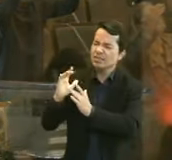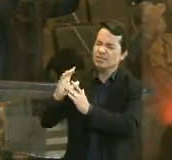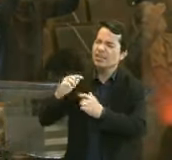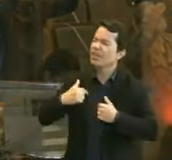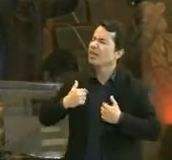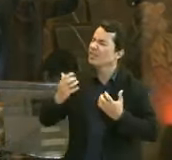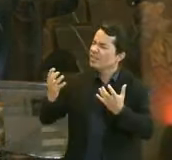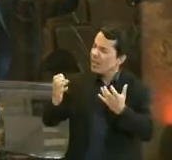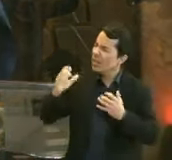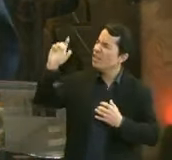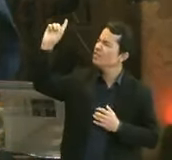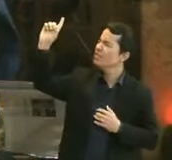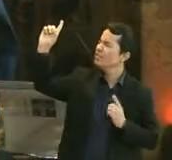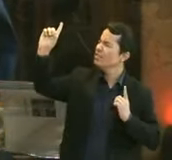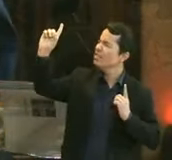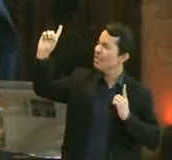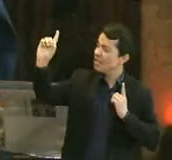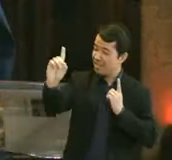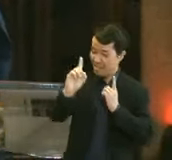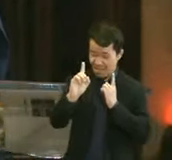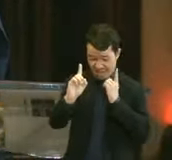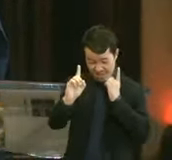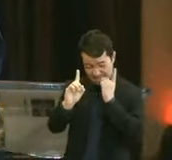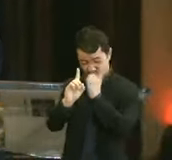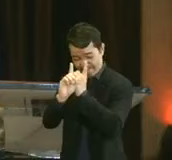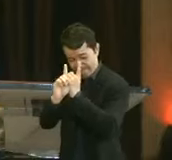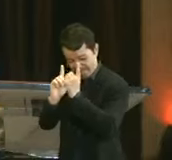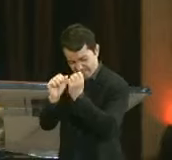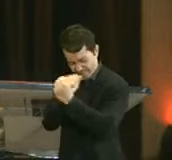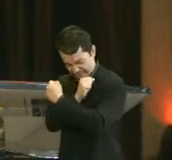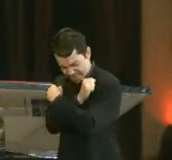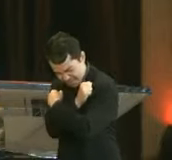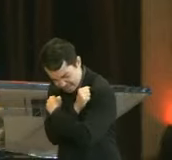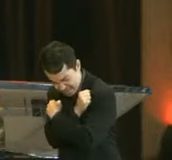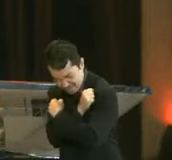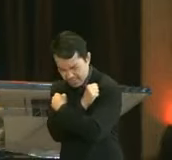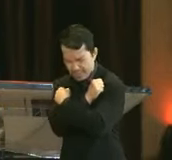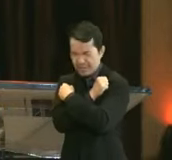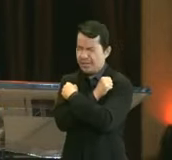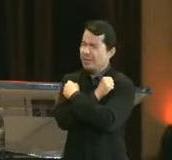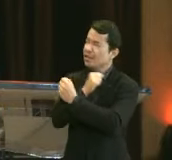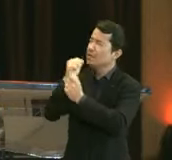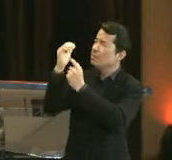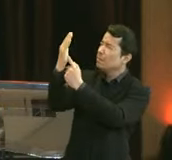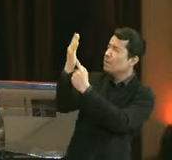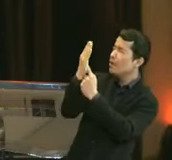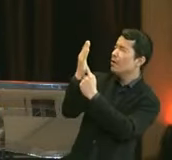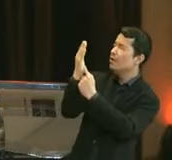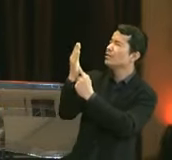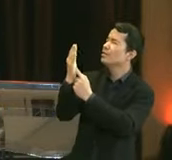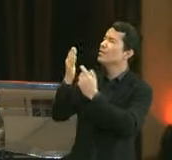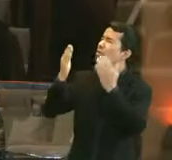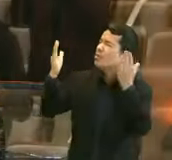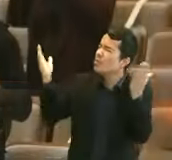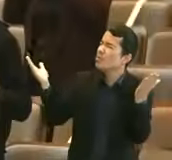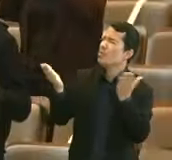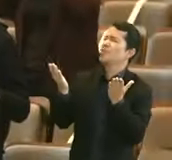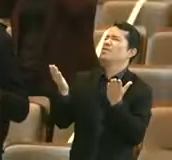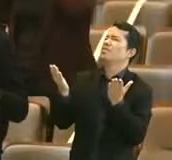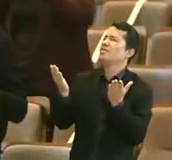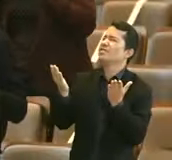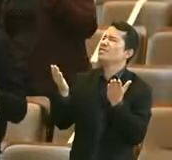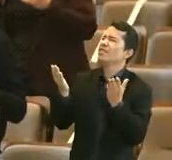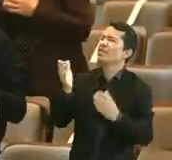encontro, uma bênção, uma palavra, uma revelação. Fala comigo